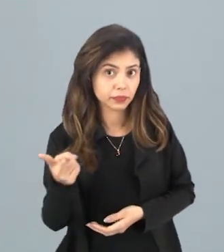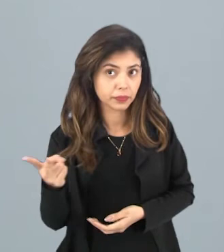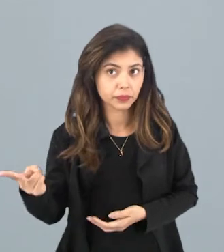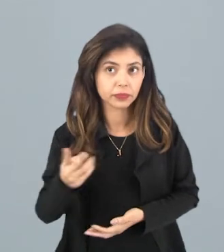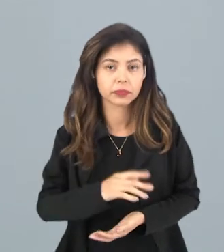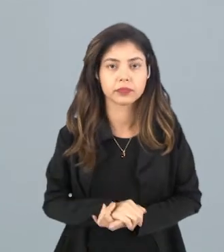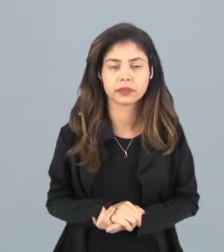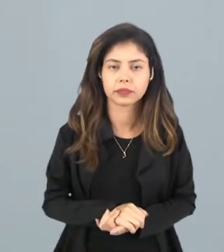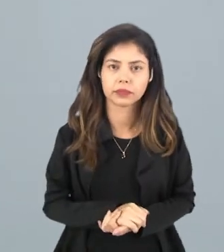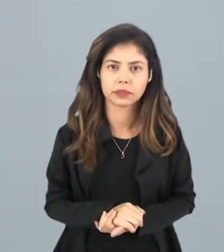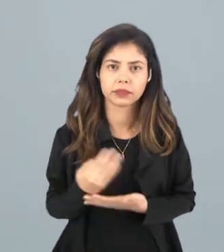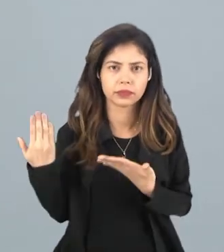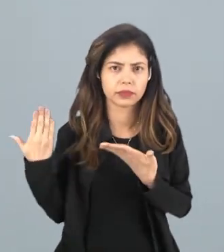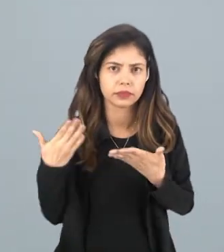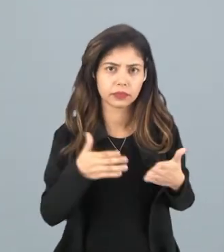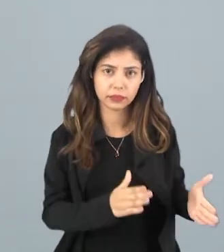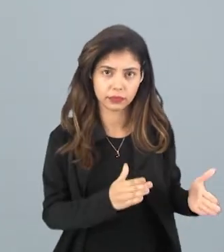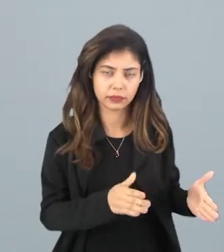eles